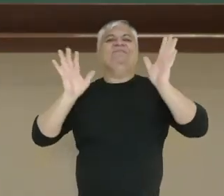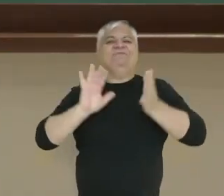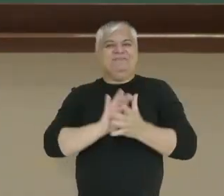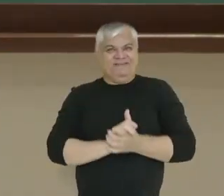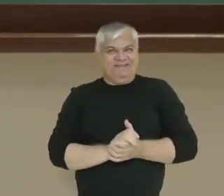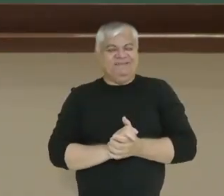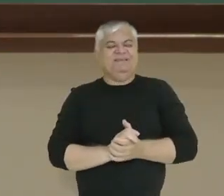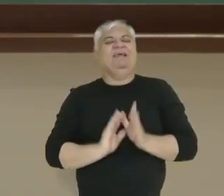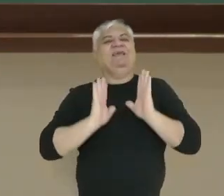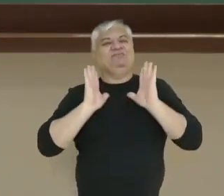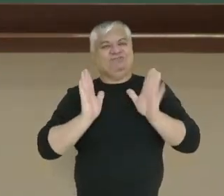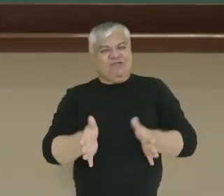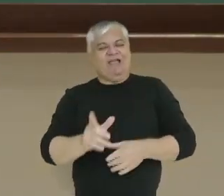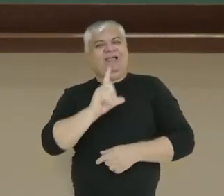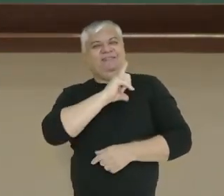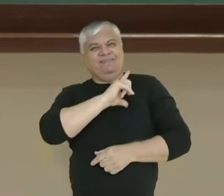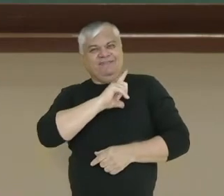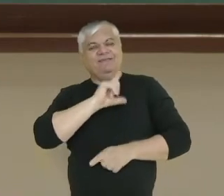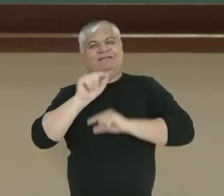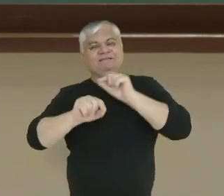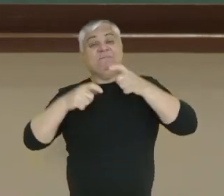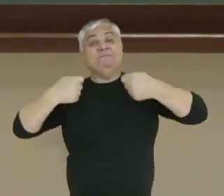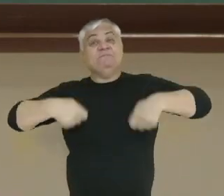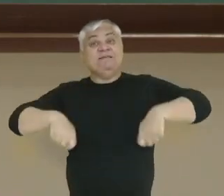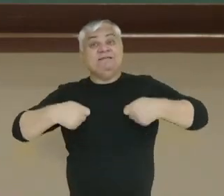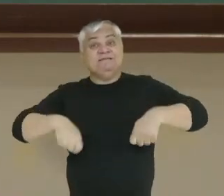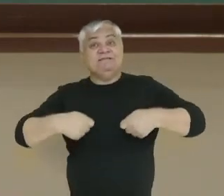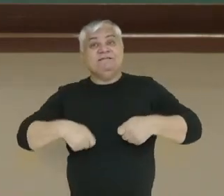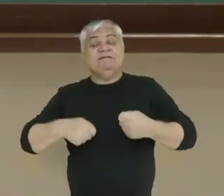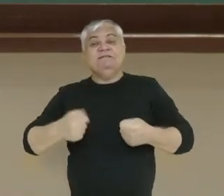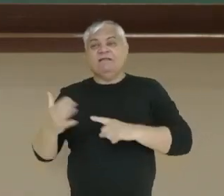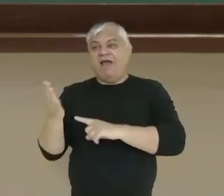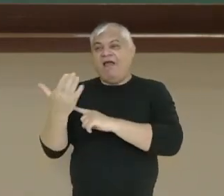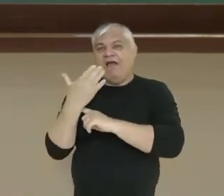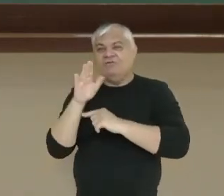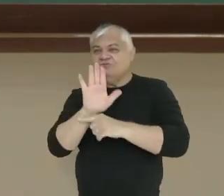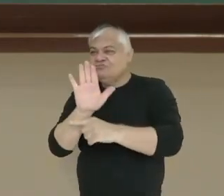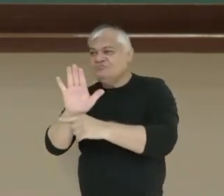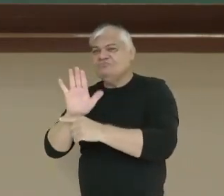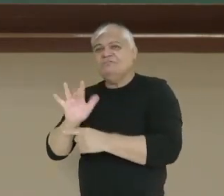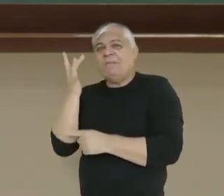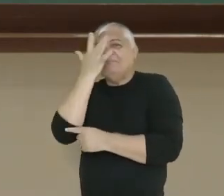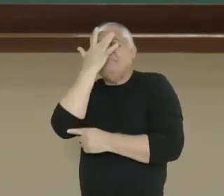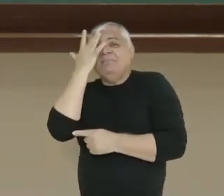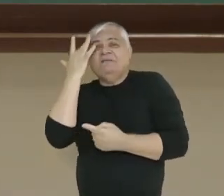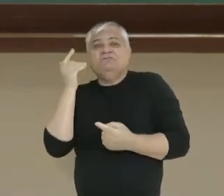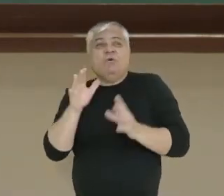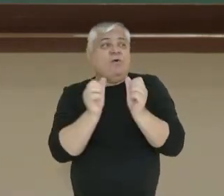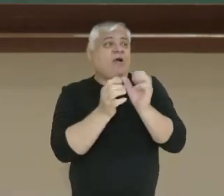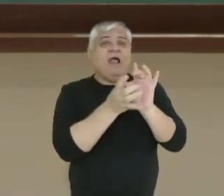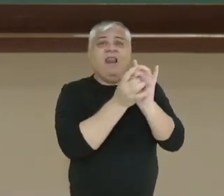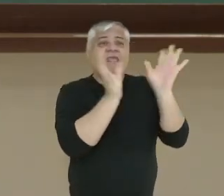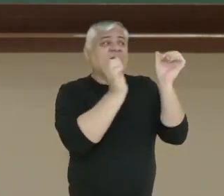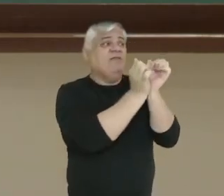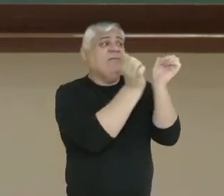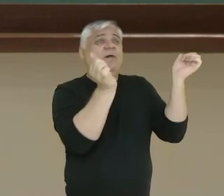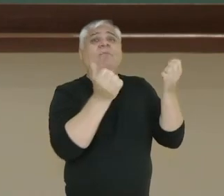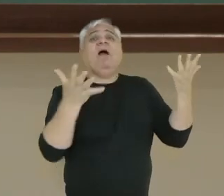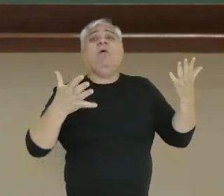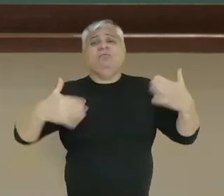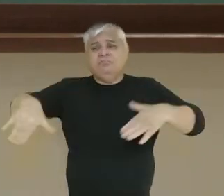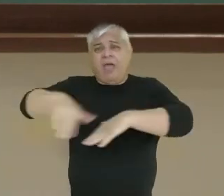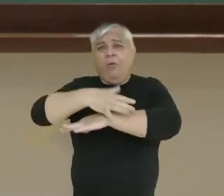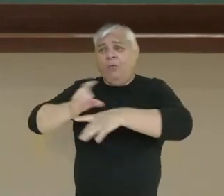viam que existia, sim, uma necessidade de ajuda a esses recém-libertos. Eles não poderiam ser largados